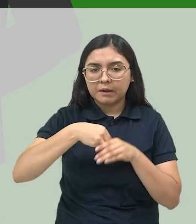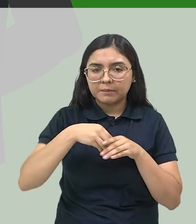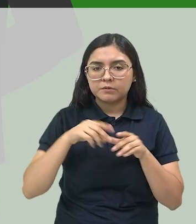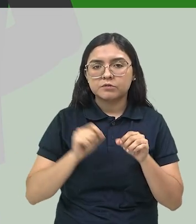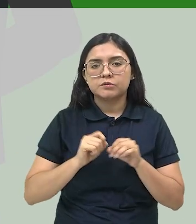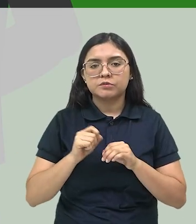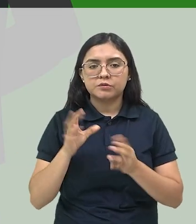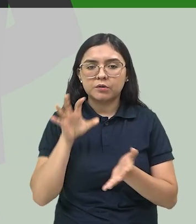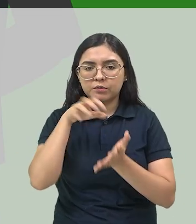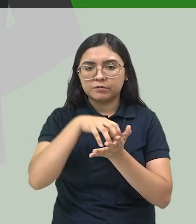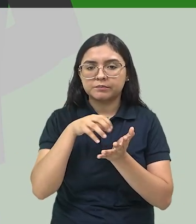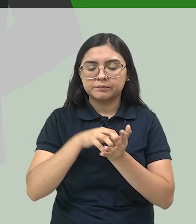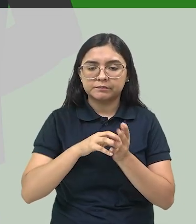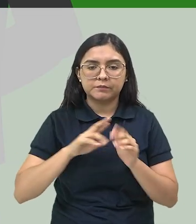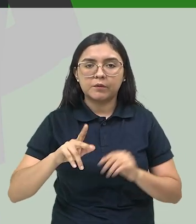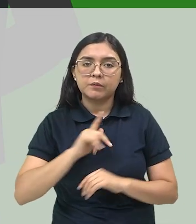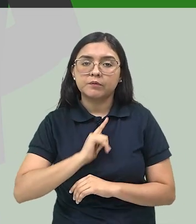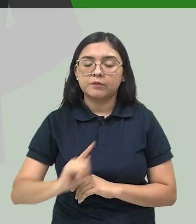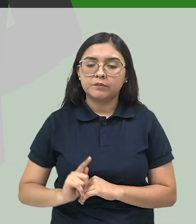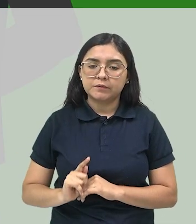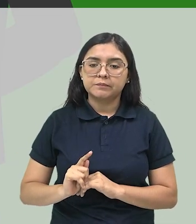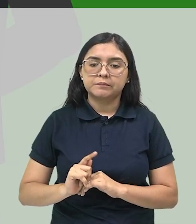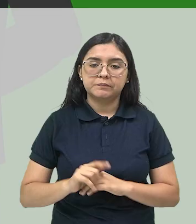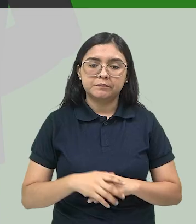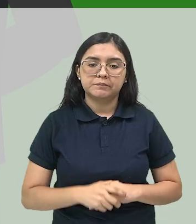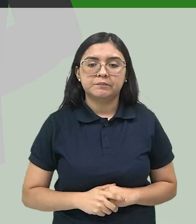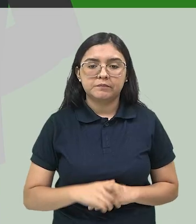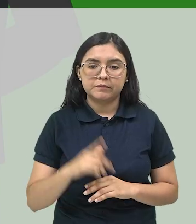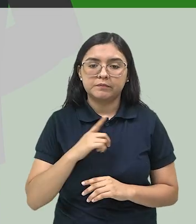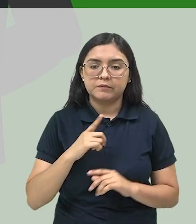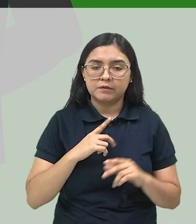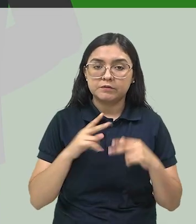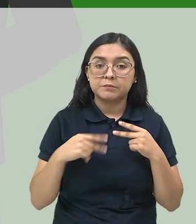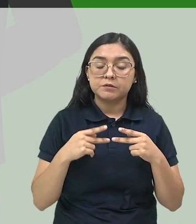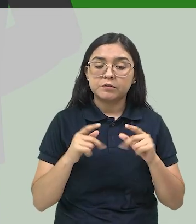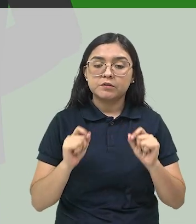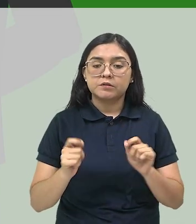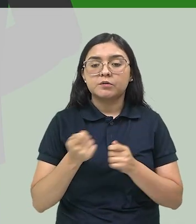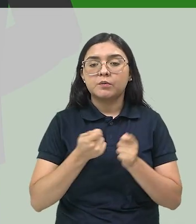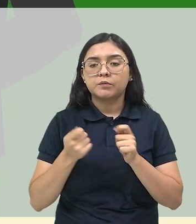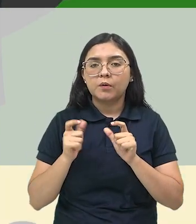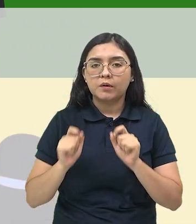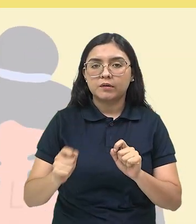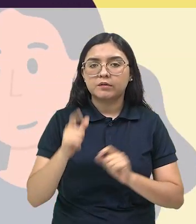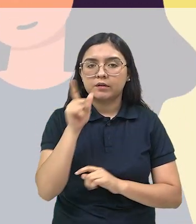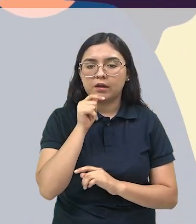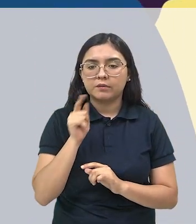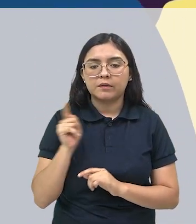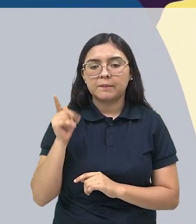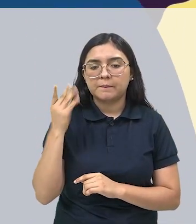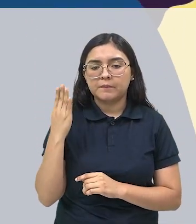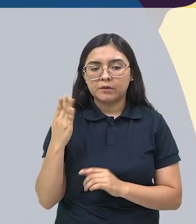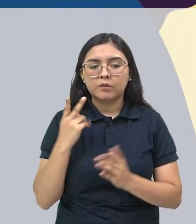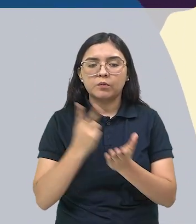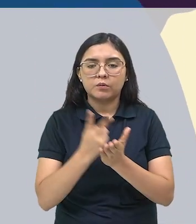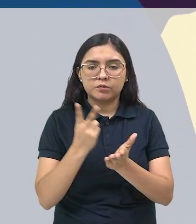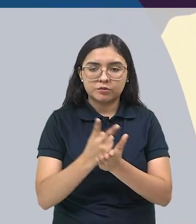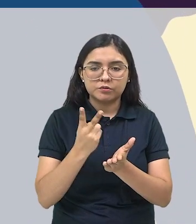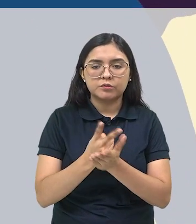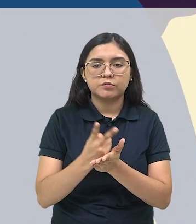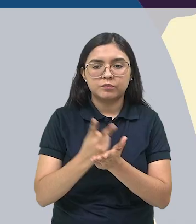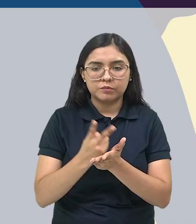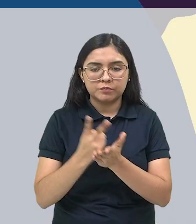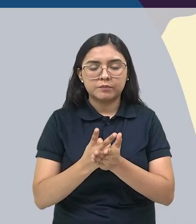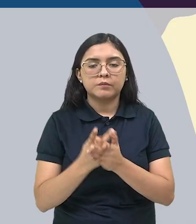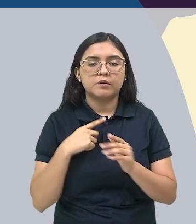organizações não governamentais na sua diretoria. E o controle da água pela Bolívia continua mantido